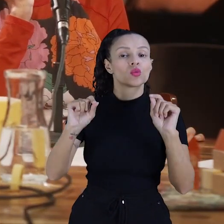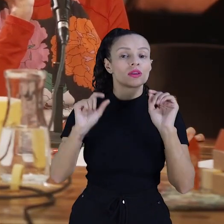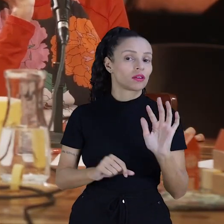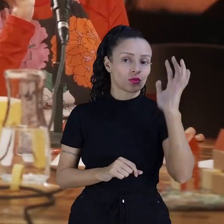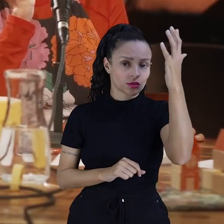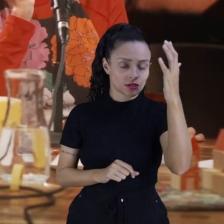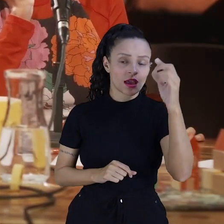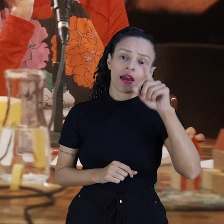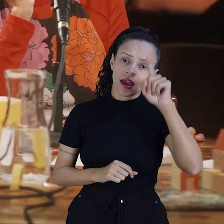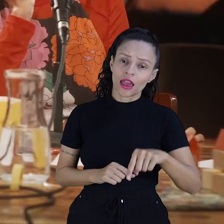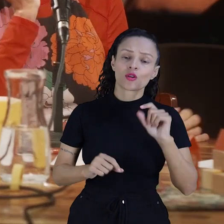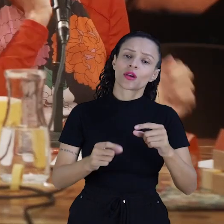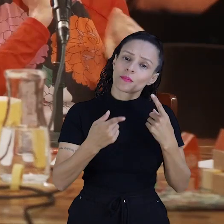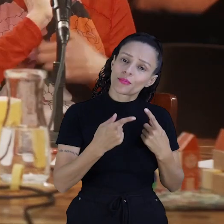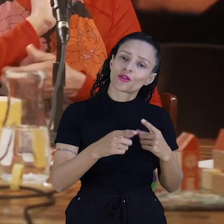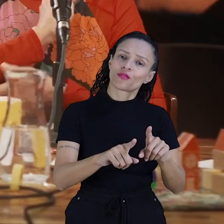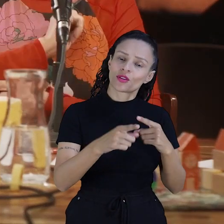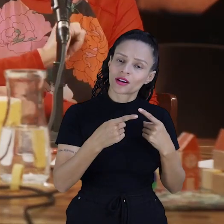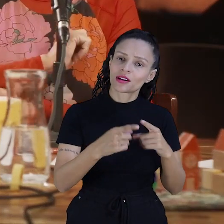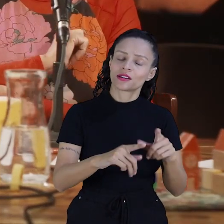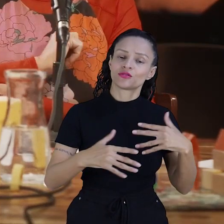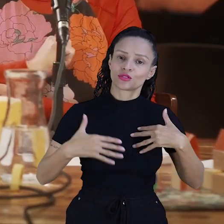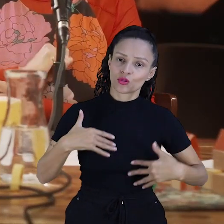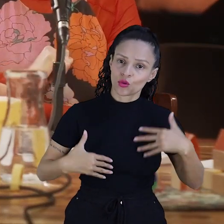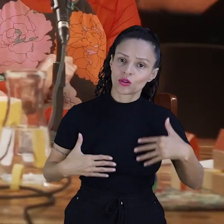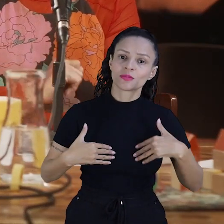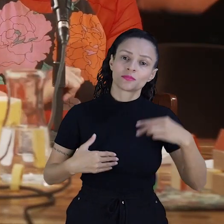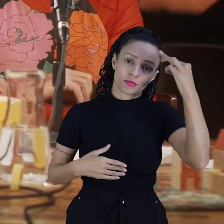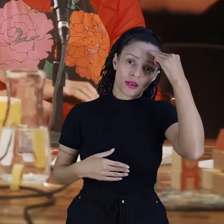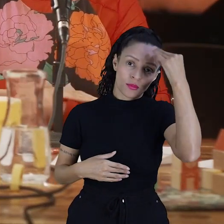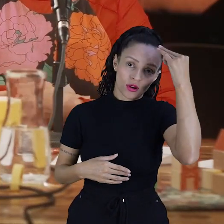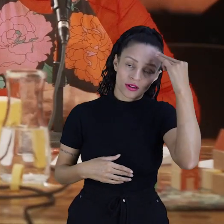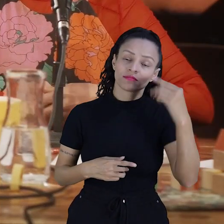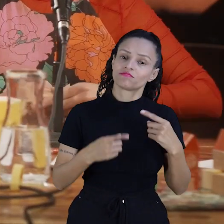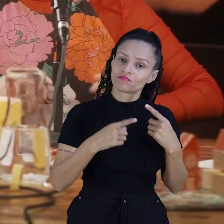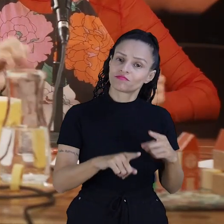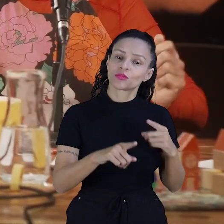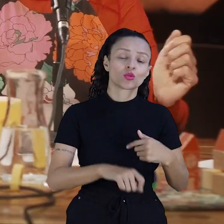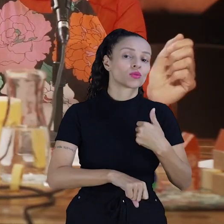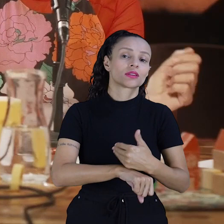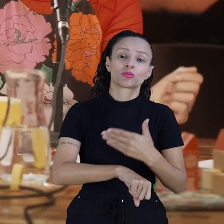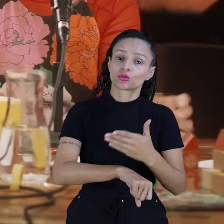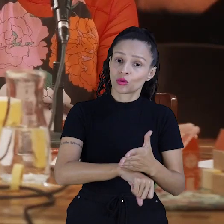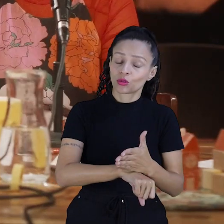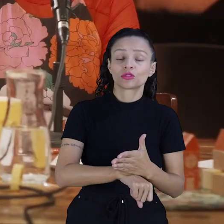que acontece? A gente está provocando esse corpo e essas memórias e afetando isso o tempo todo para que a